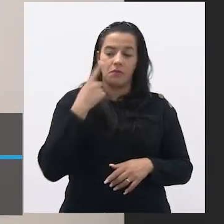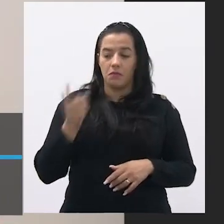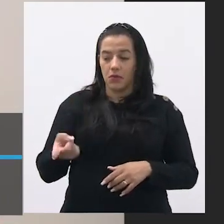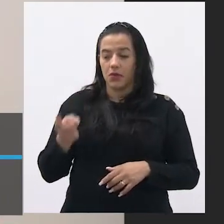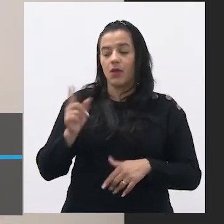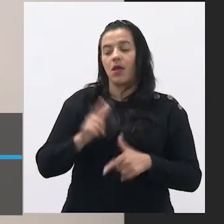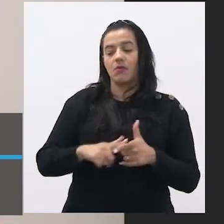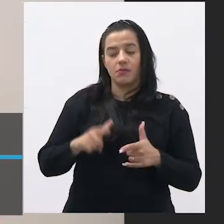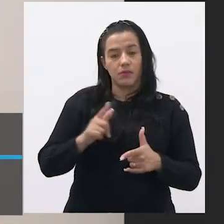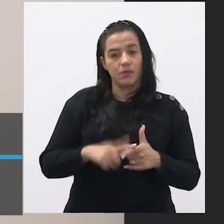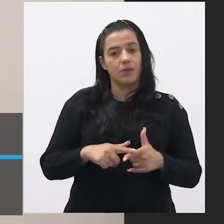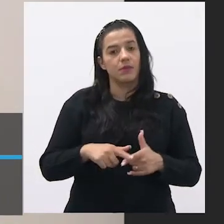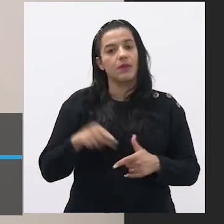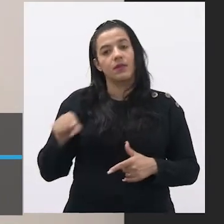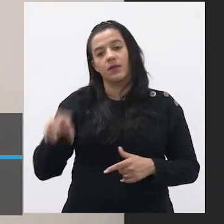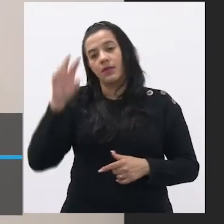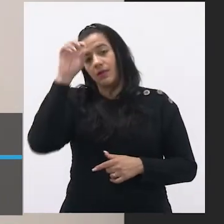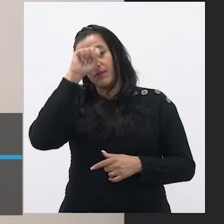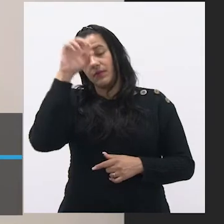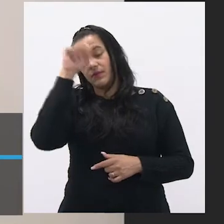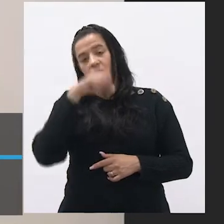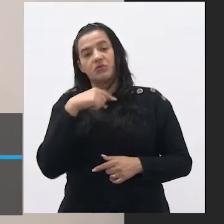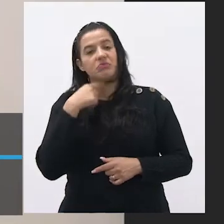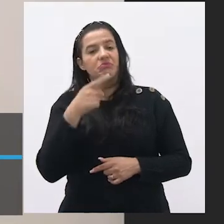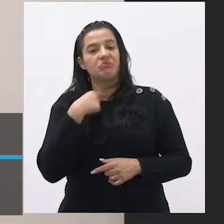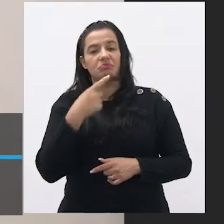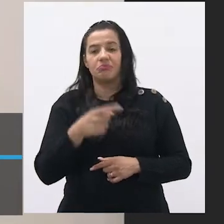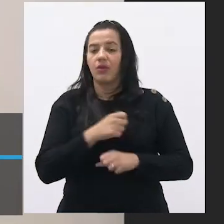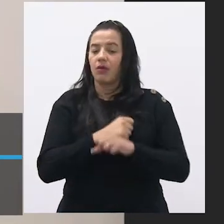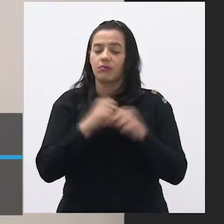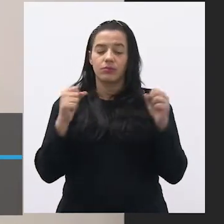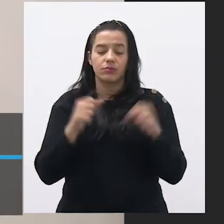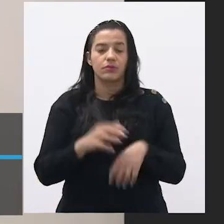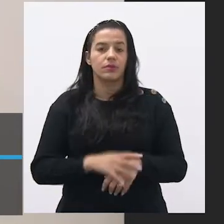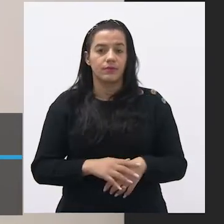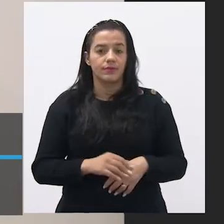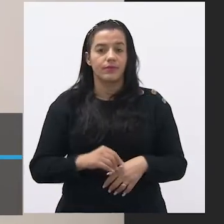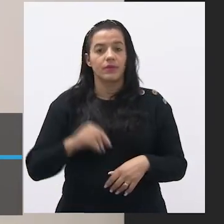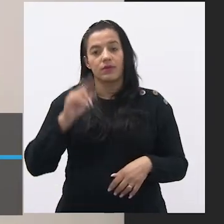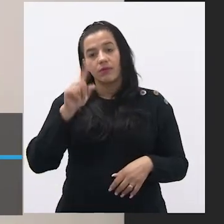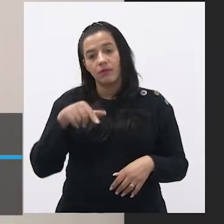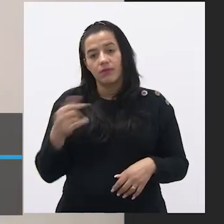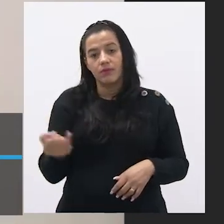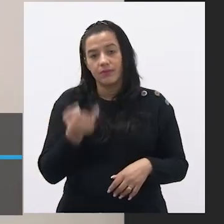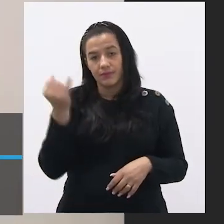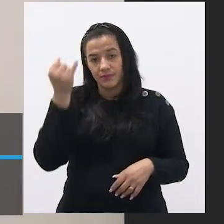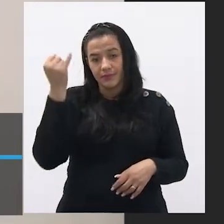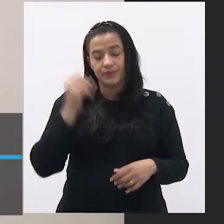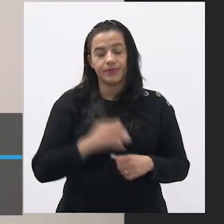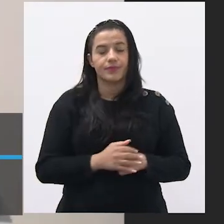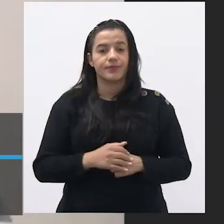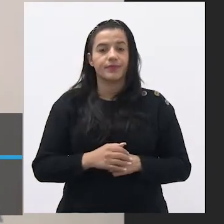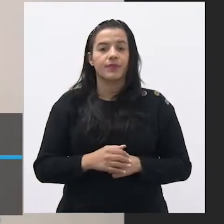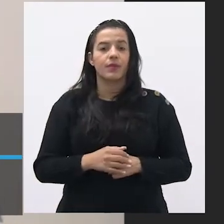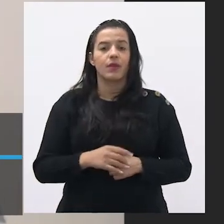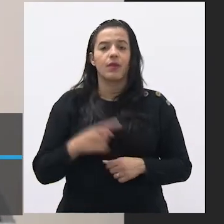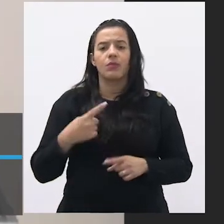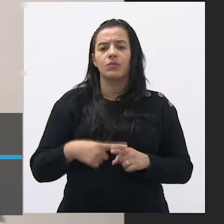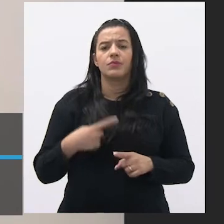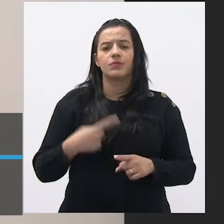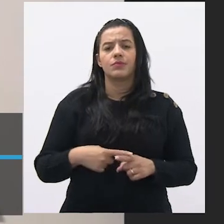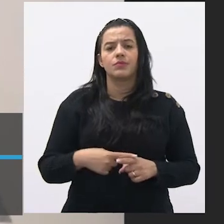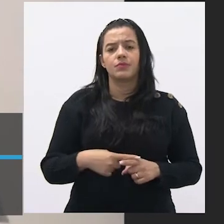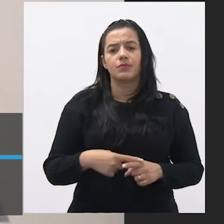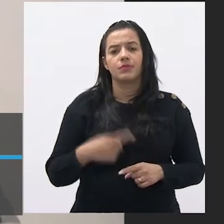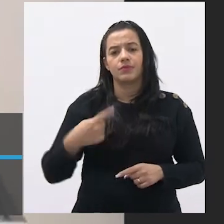que a aprendizagem não vai acontecer. Então, isso é bem importante. E essa importância tem a ver aí com